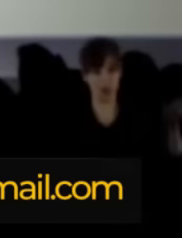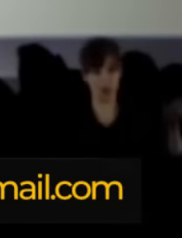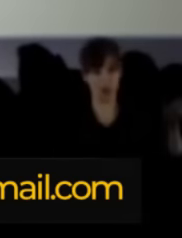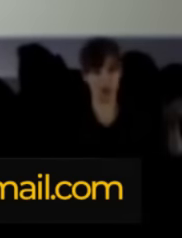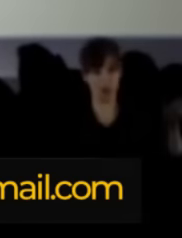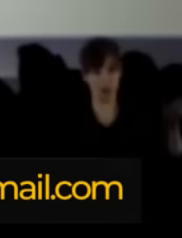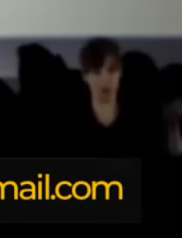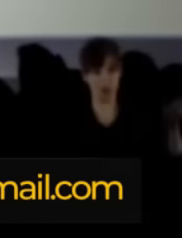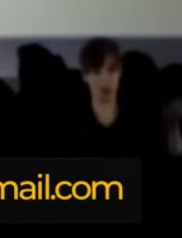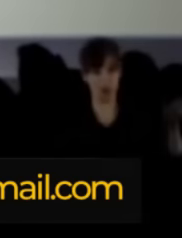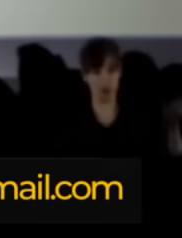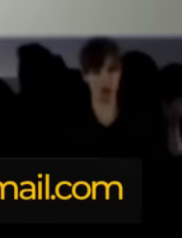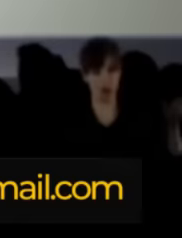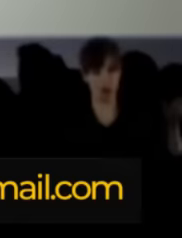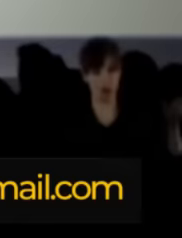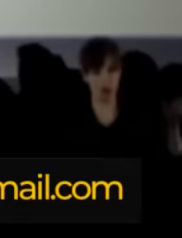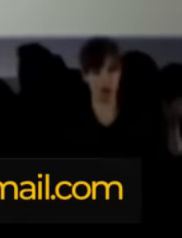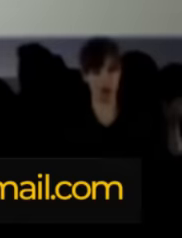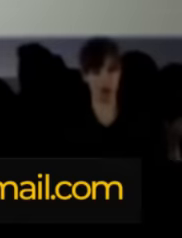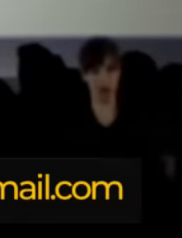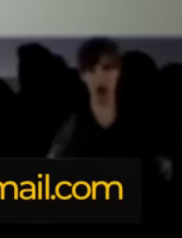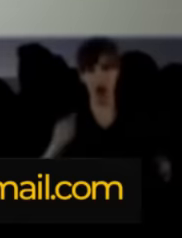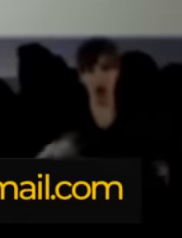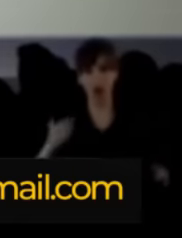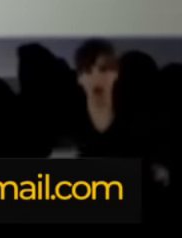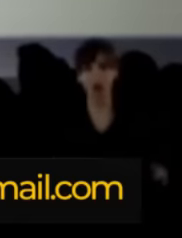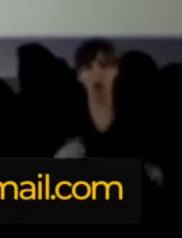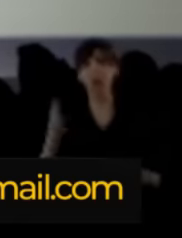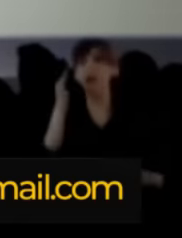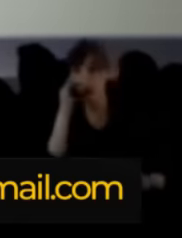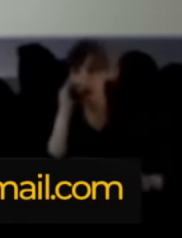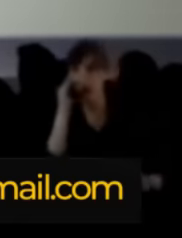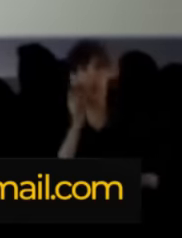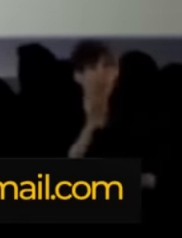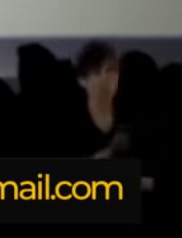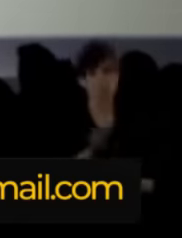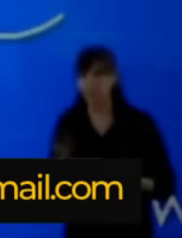Para dar o testemunho sobre isso. Estas duas questões.